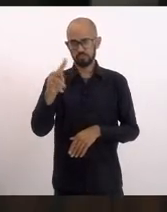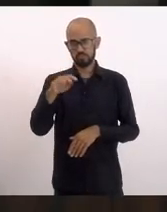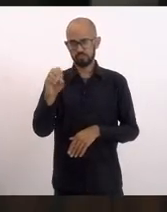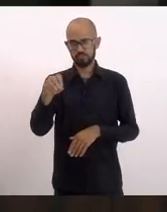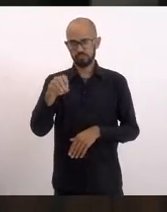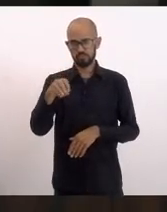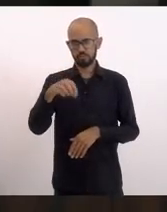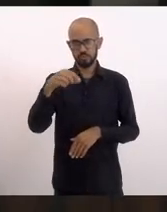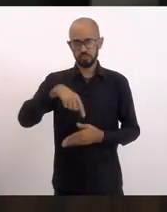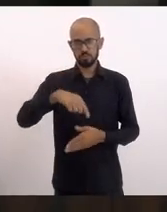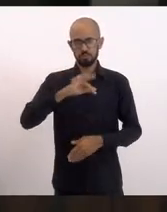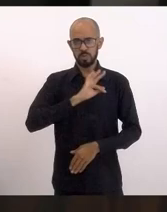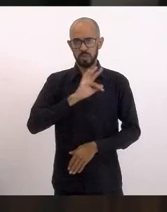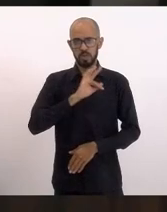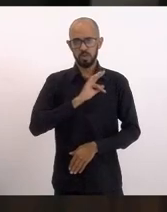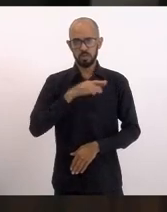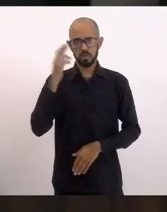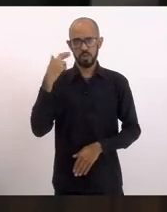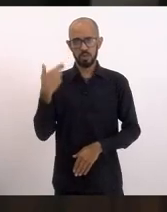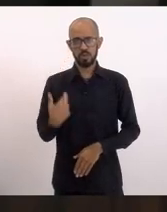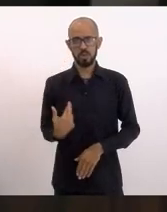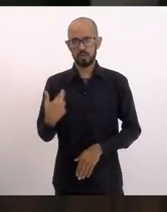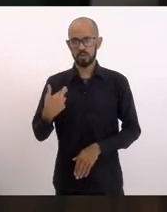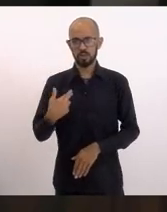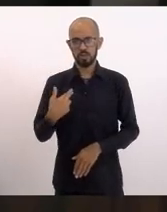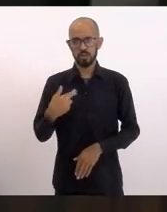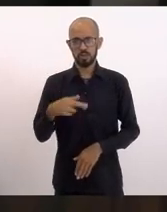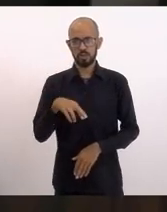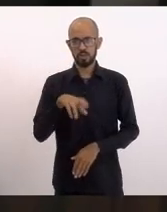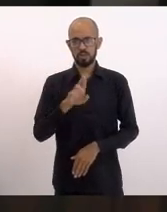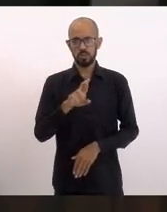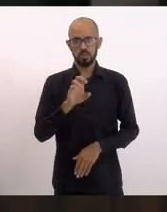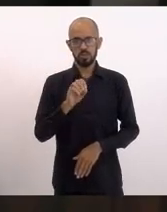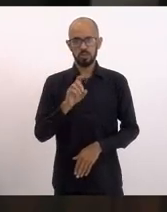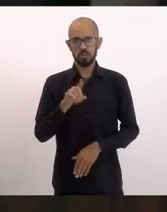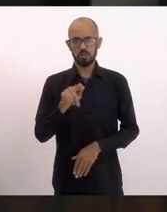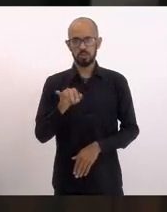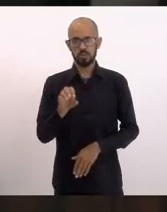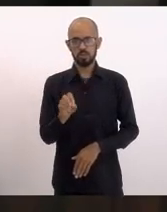Rocha, Renata, Rodrigo Bacelar, Valdec.